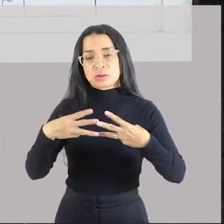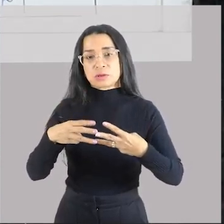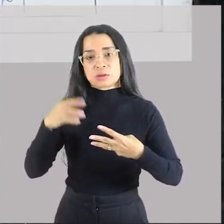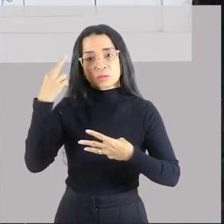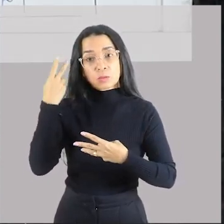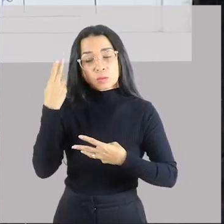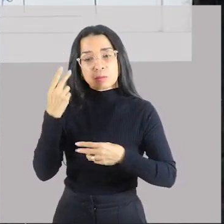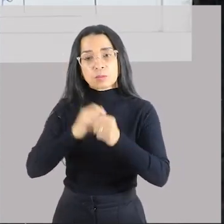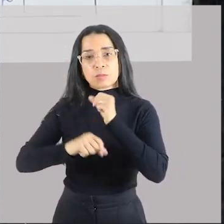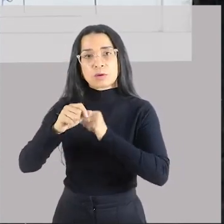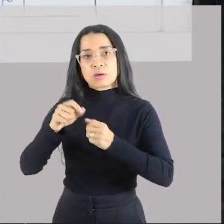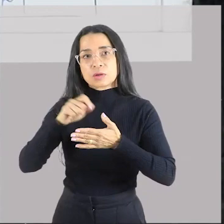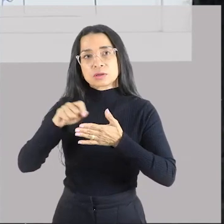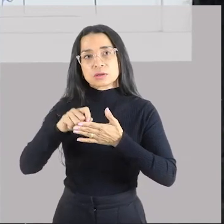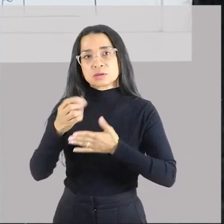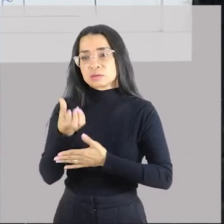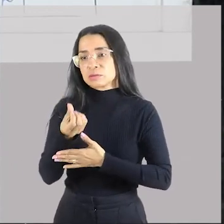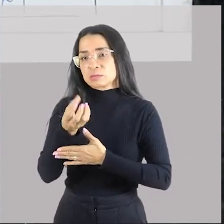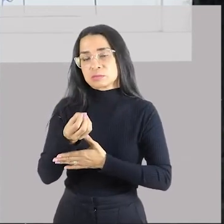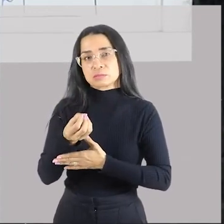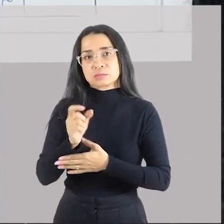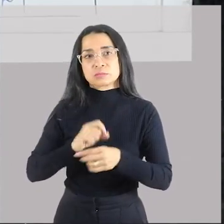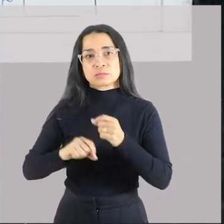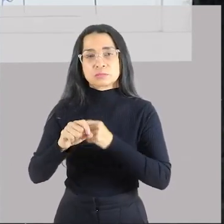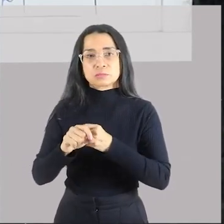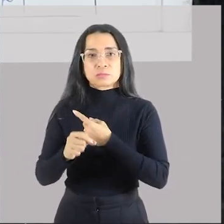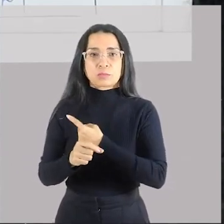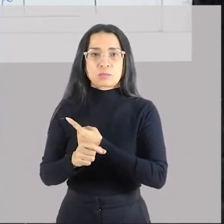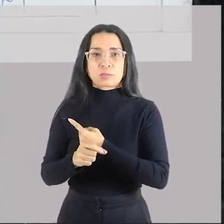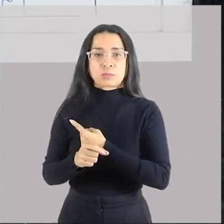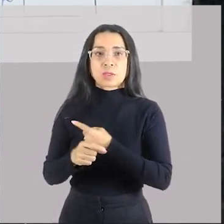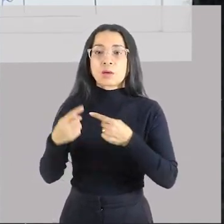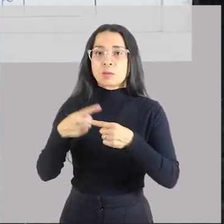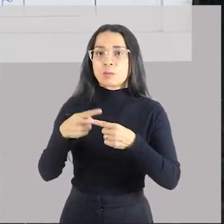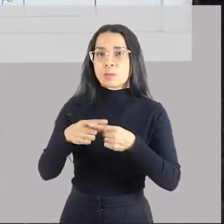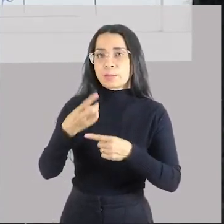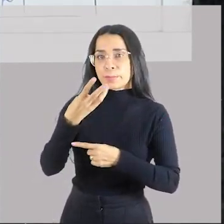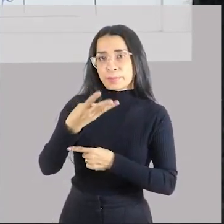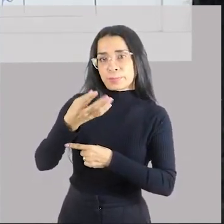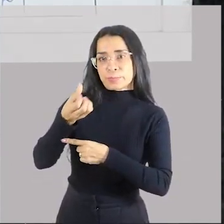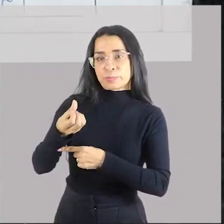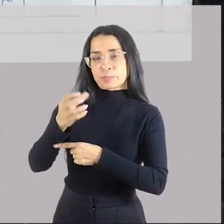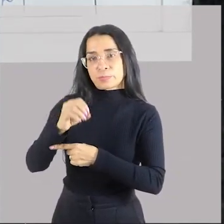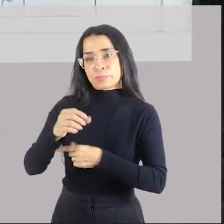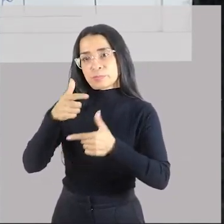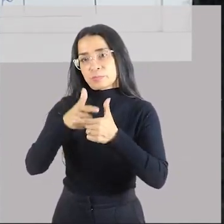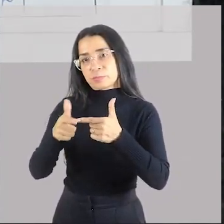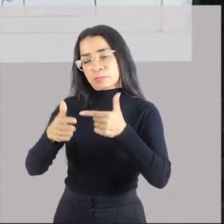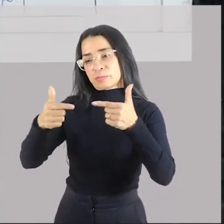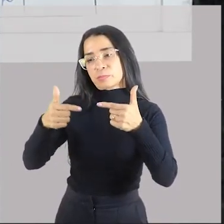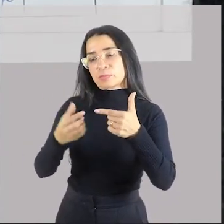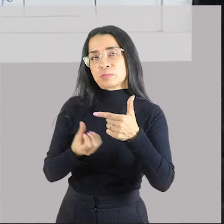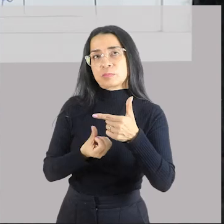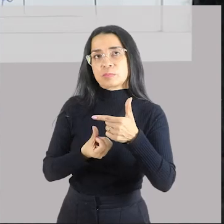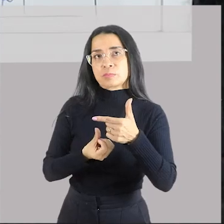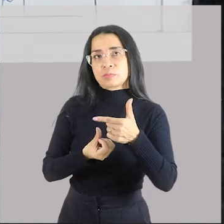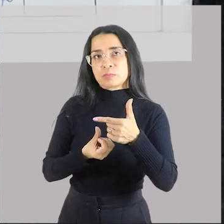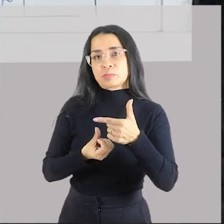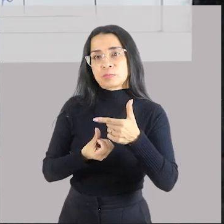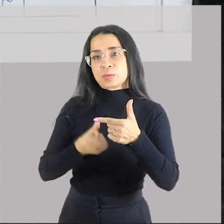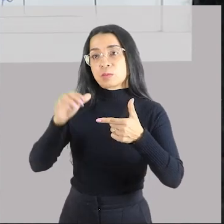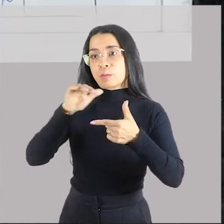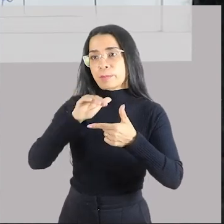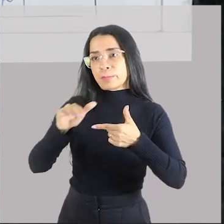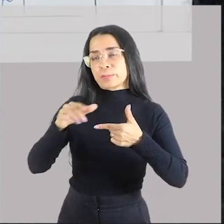é 60, porque é 360 dividido por 6. Como aqui é a metade, nós temos um ângulo aqui valendo 30 graus.